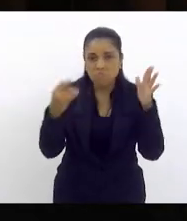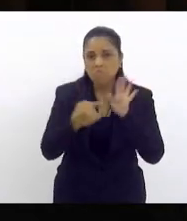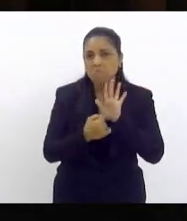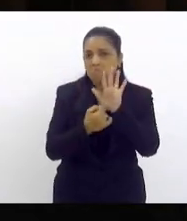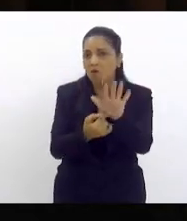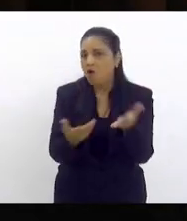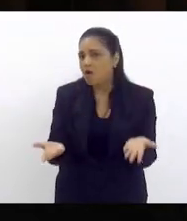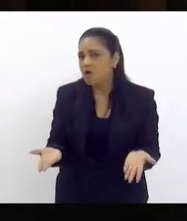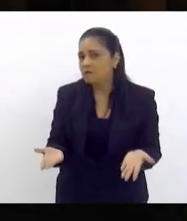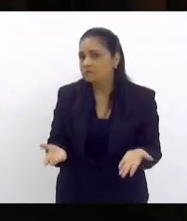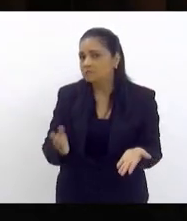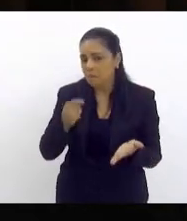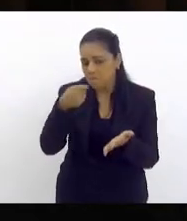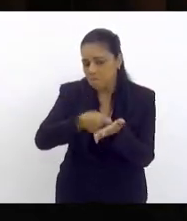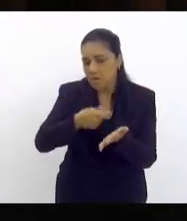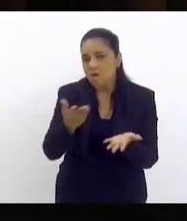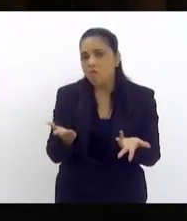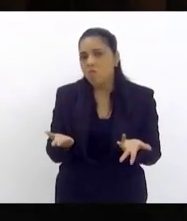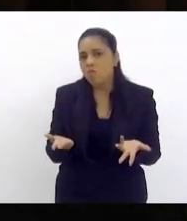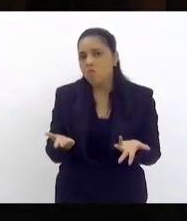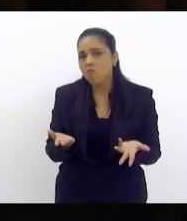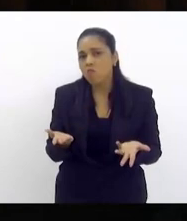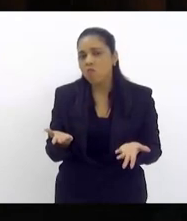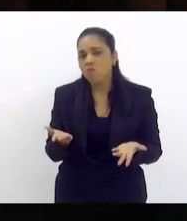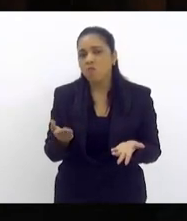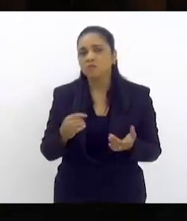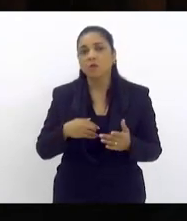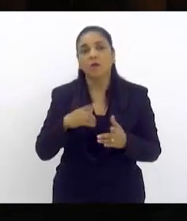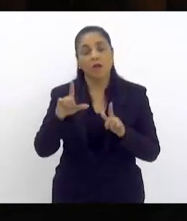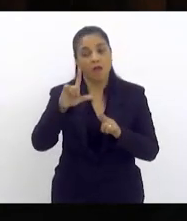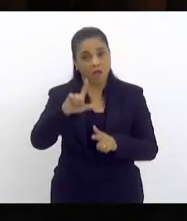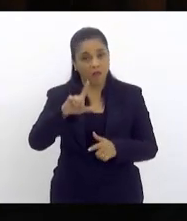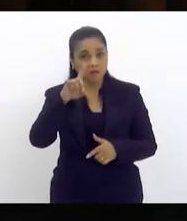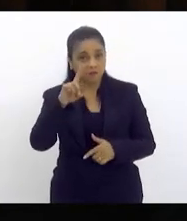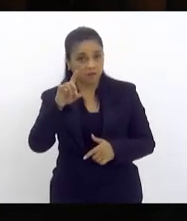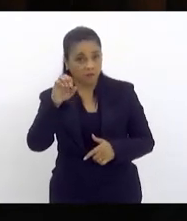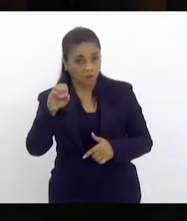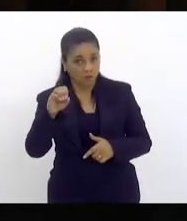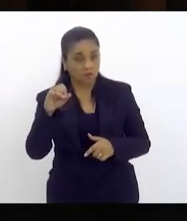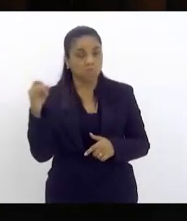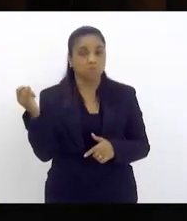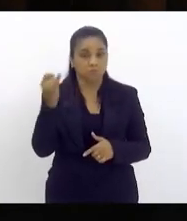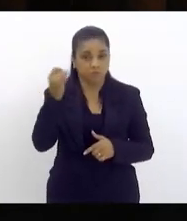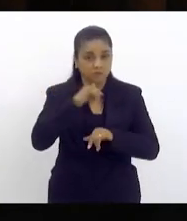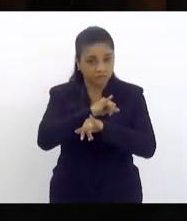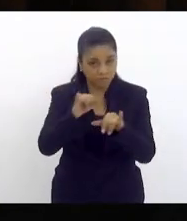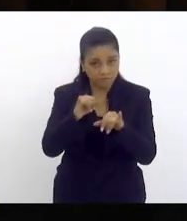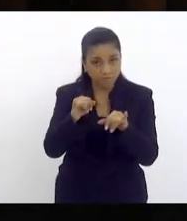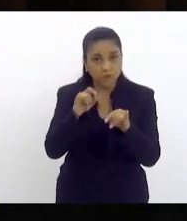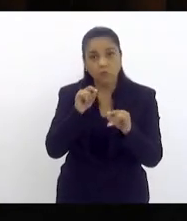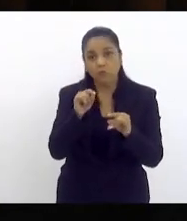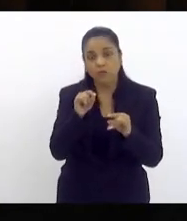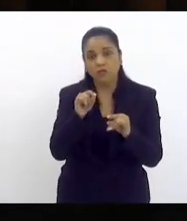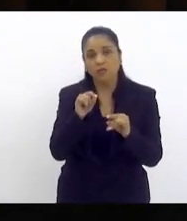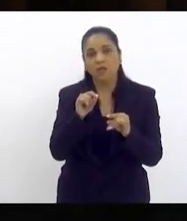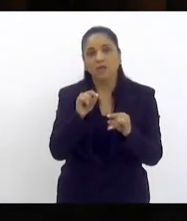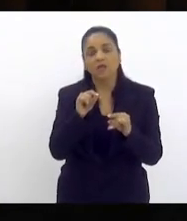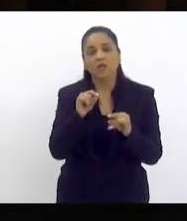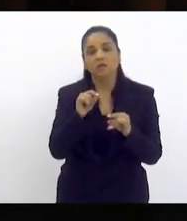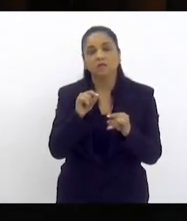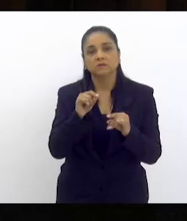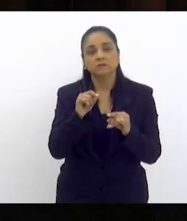E aí, importantíssimo dizer que na LDO temos também a previsão de renúncia